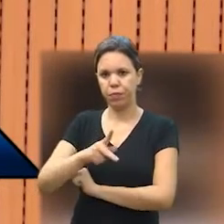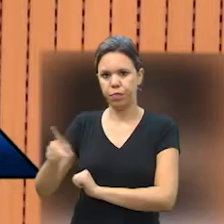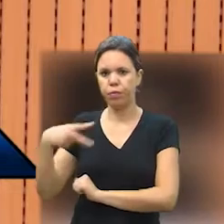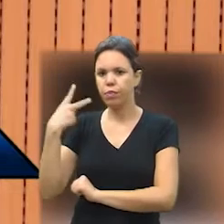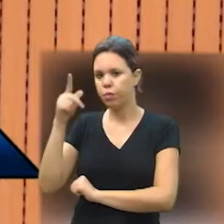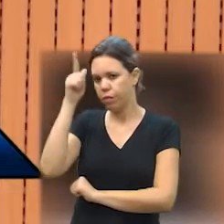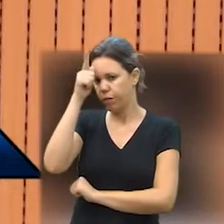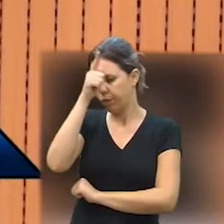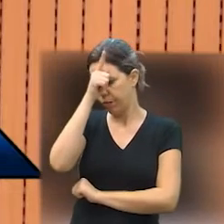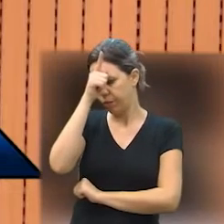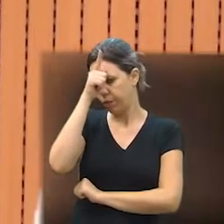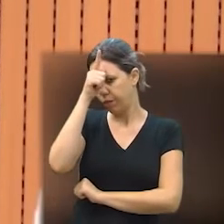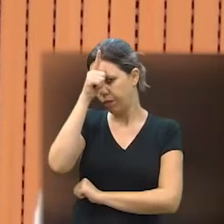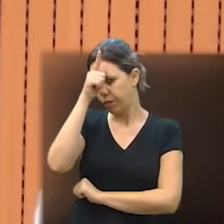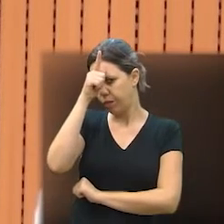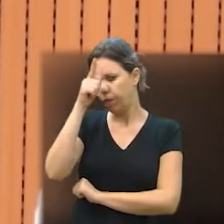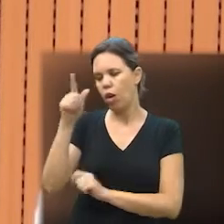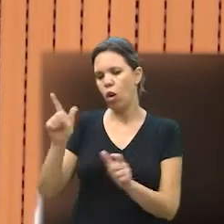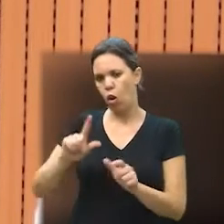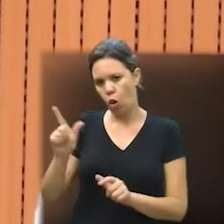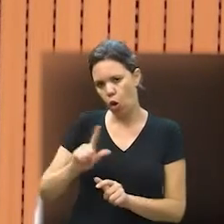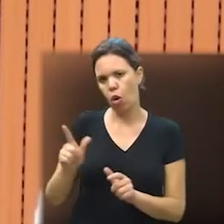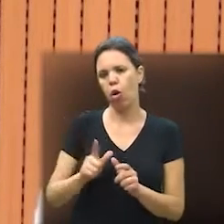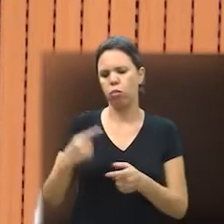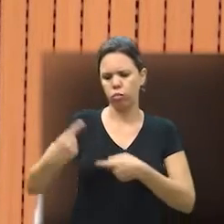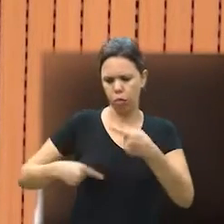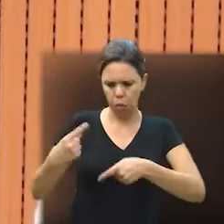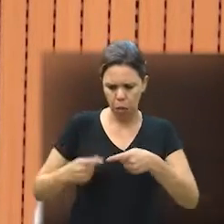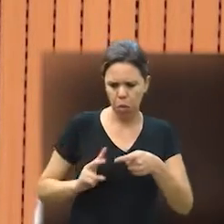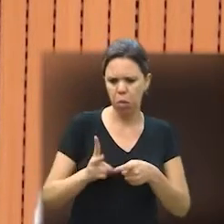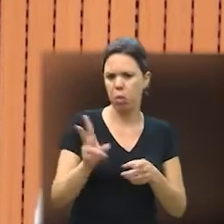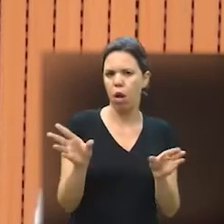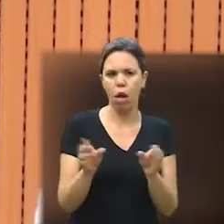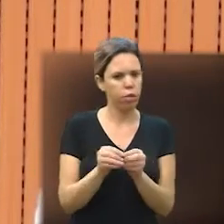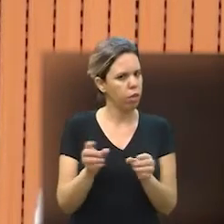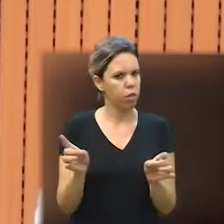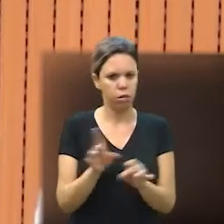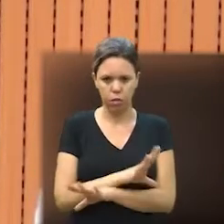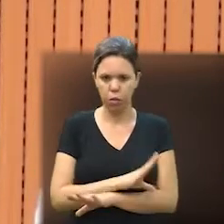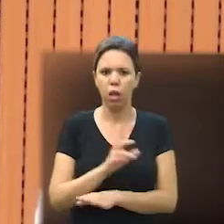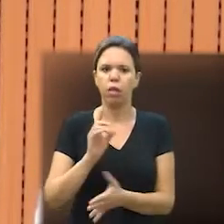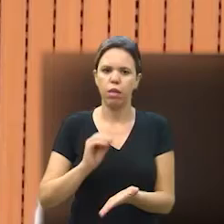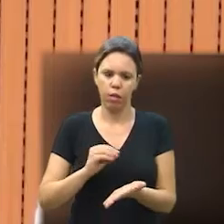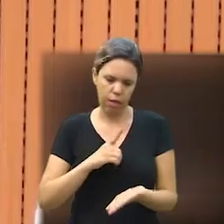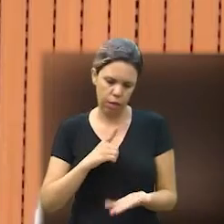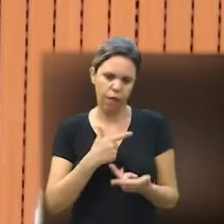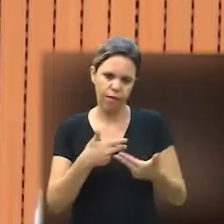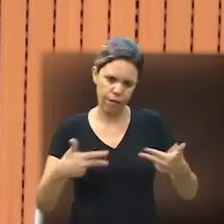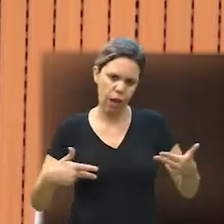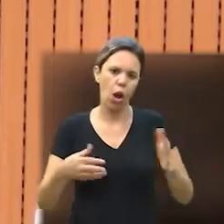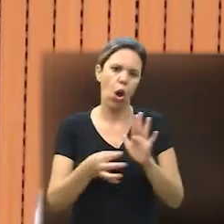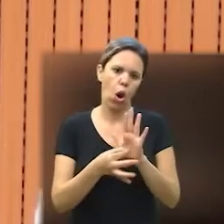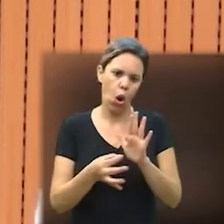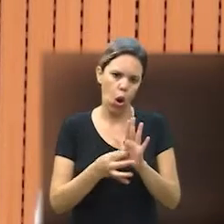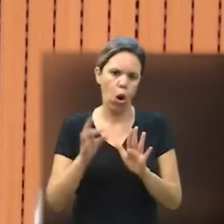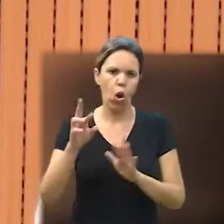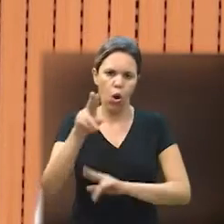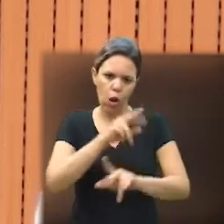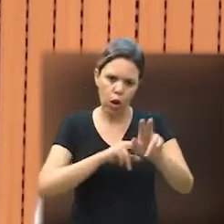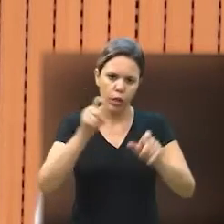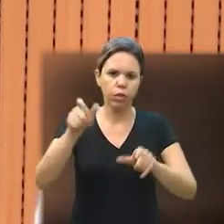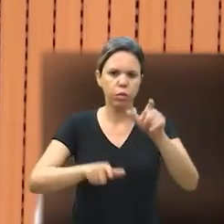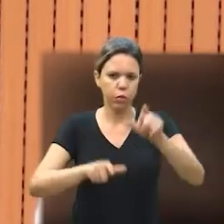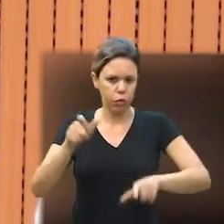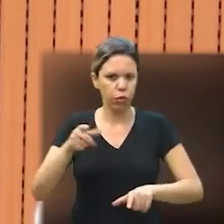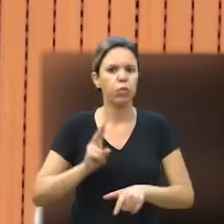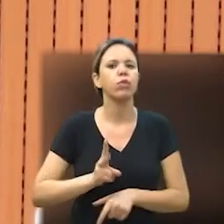presidida pelo vereador Gustavo Peta. É evidente que o debate não é conclusivo, no sentido de que há opiniões e entendimentos diferentes.